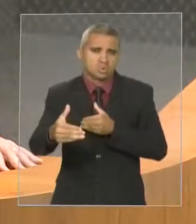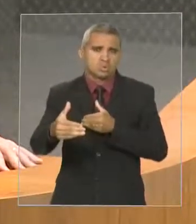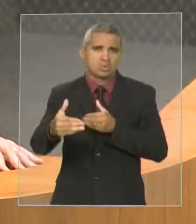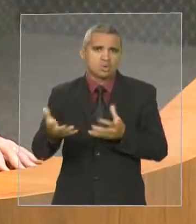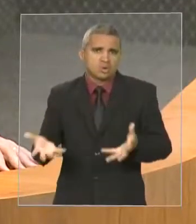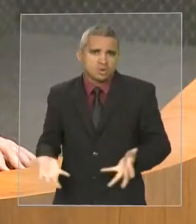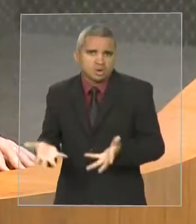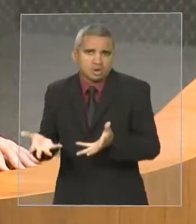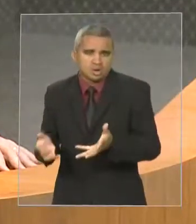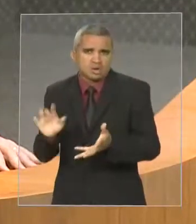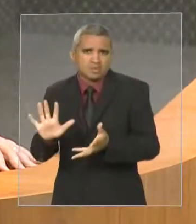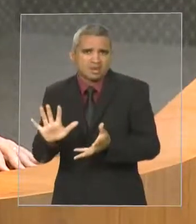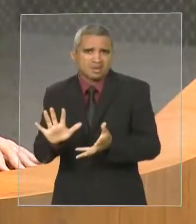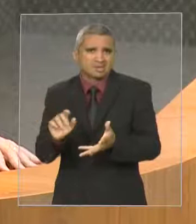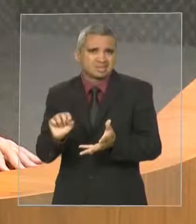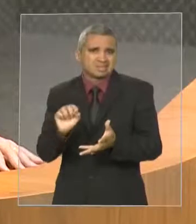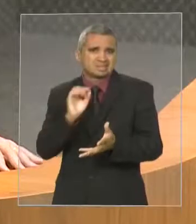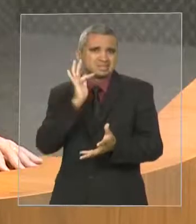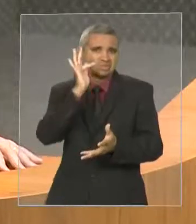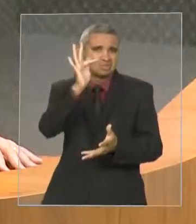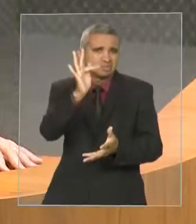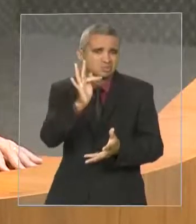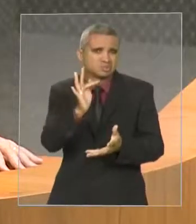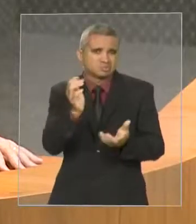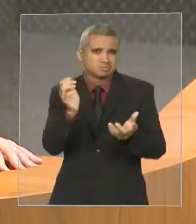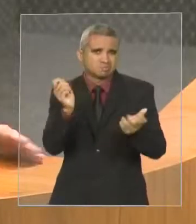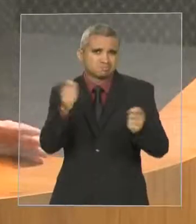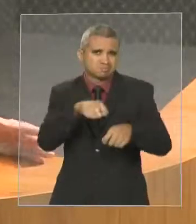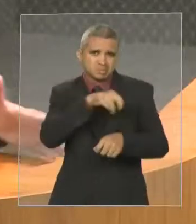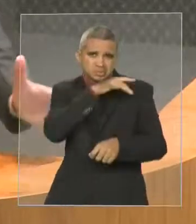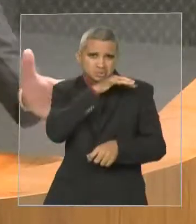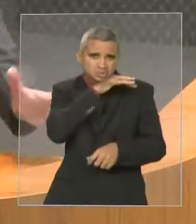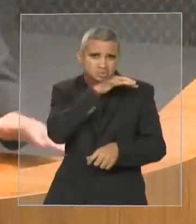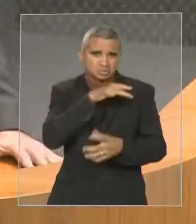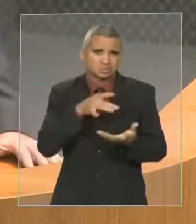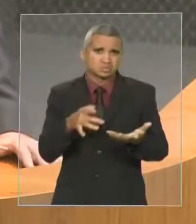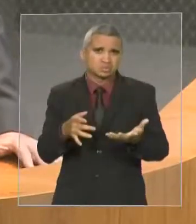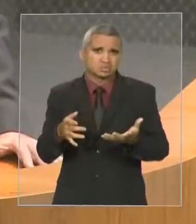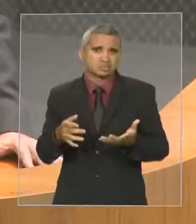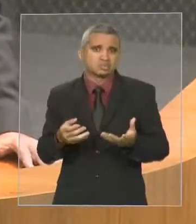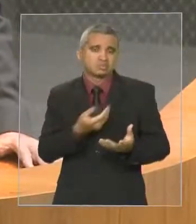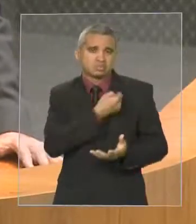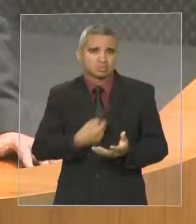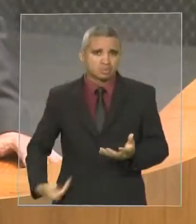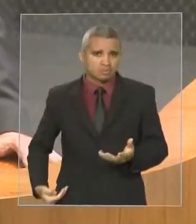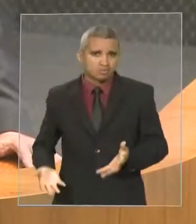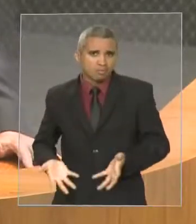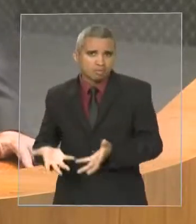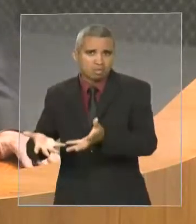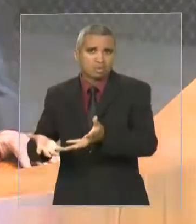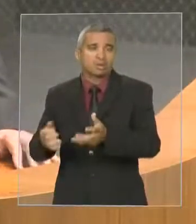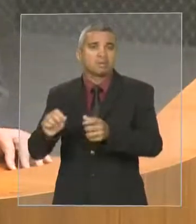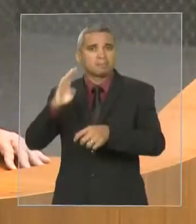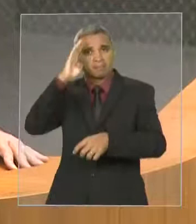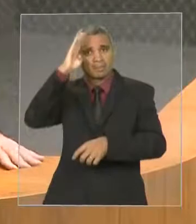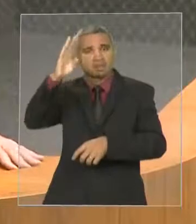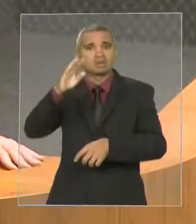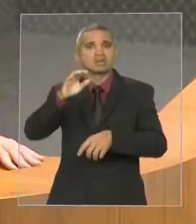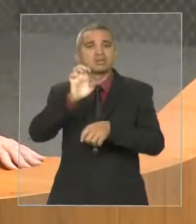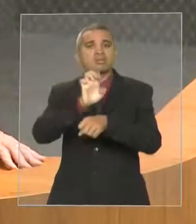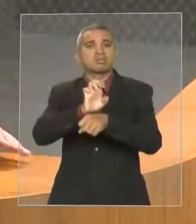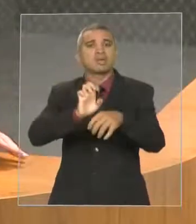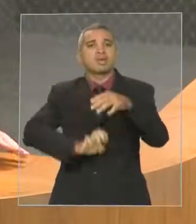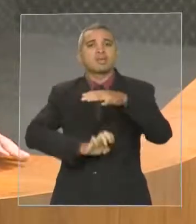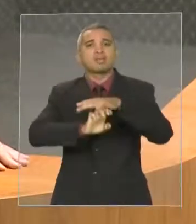incentivos que o governo oferece a essas empresas, principalmente empresas multinacionais.